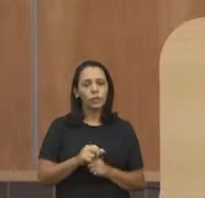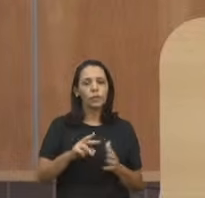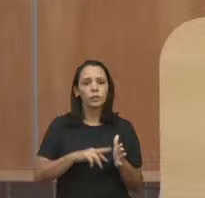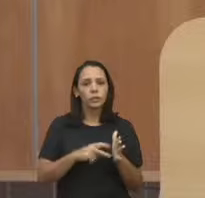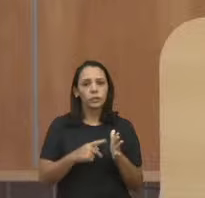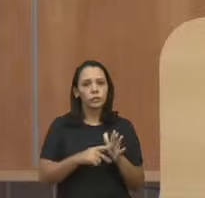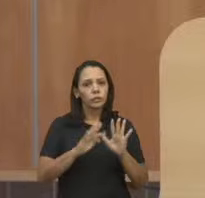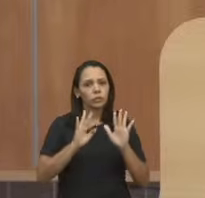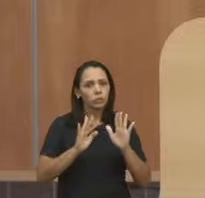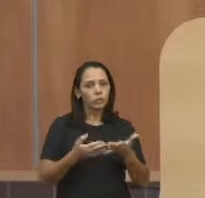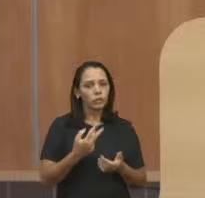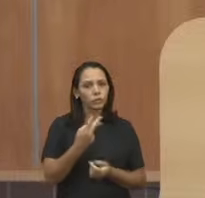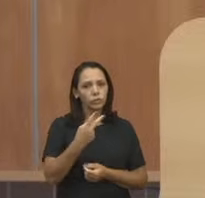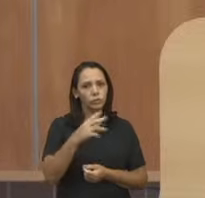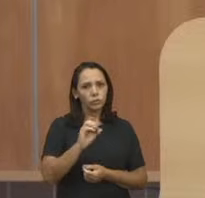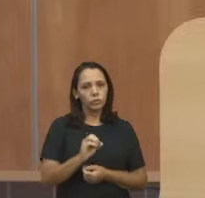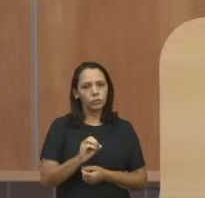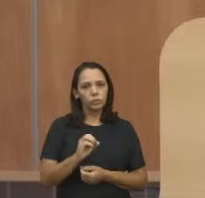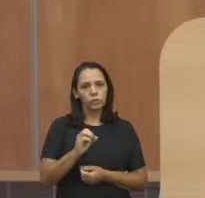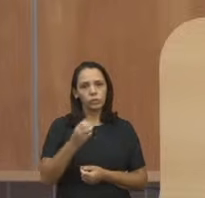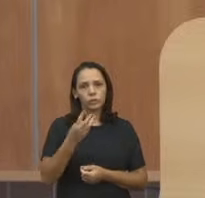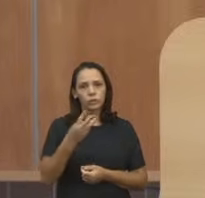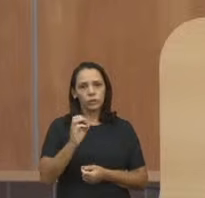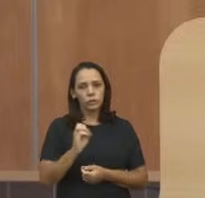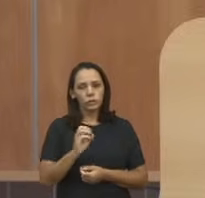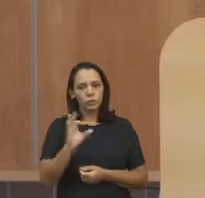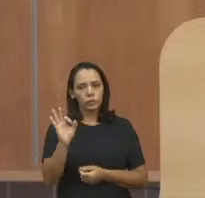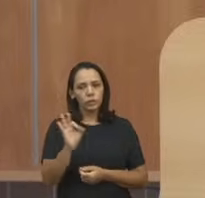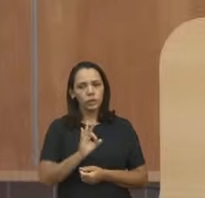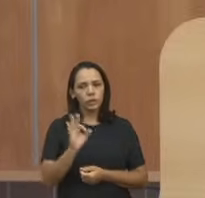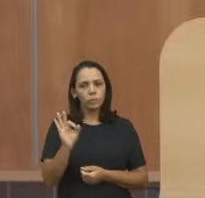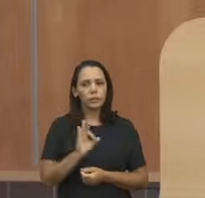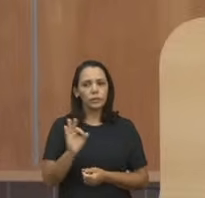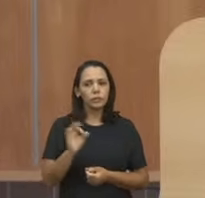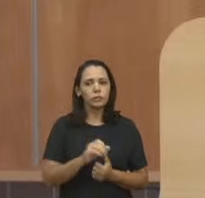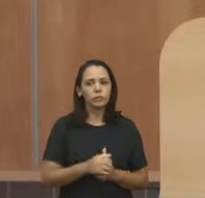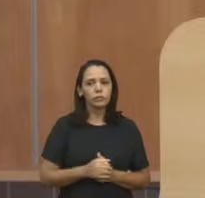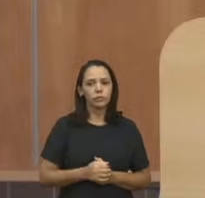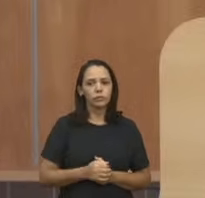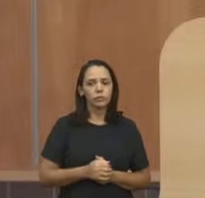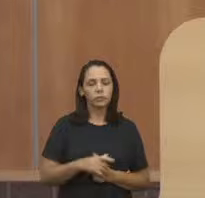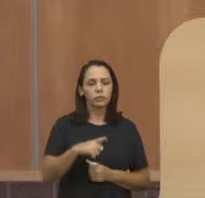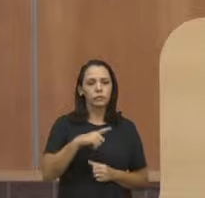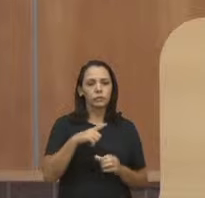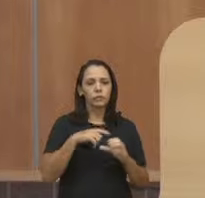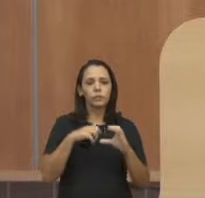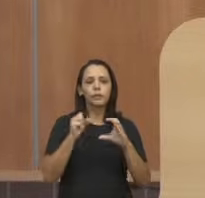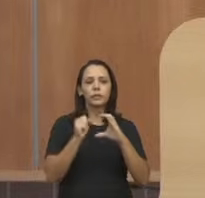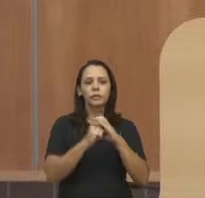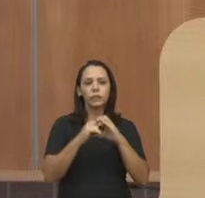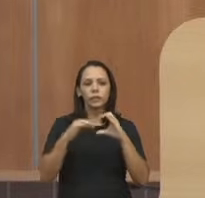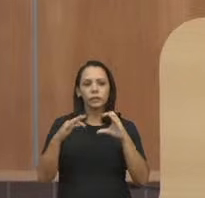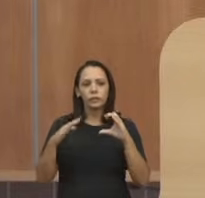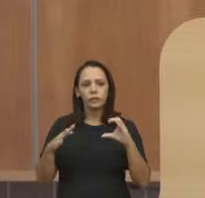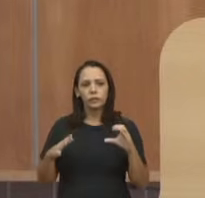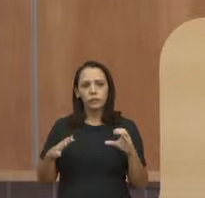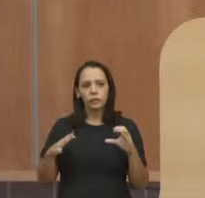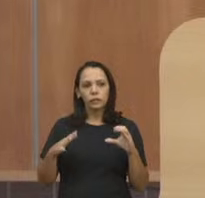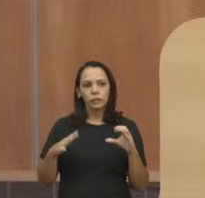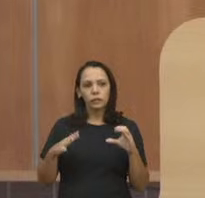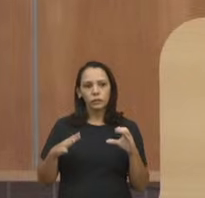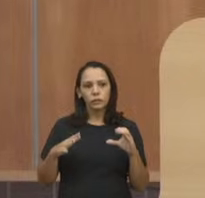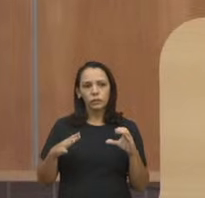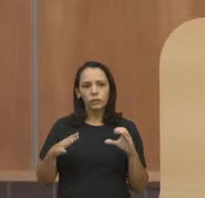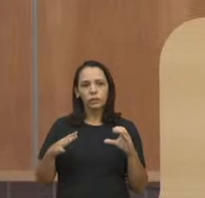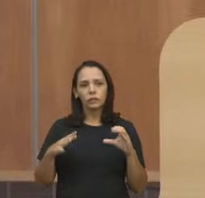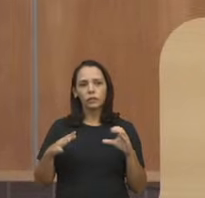25%, 30% de suplementação. E existe uma característica, que inclusive foi apontado lá pelo gabinete, que a maior parte das suplementações é feita no início